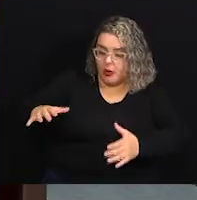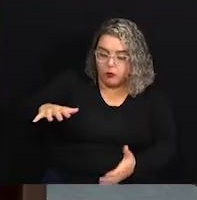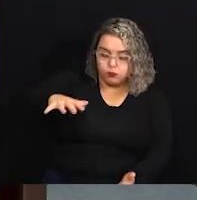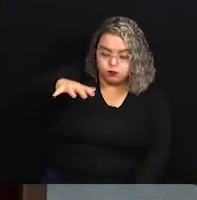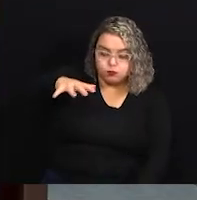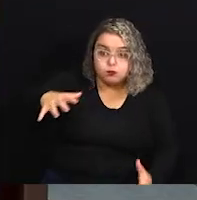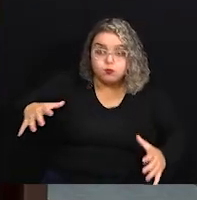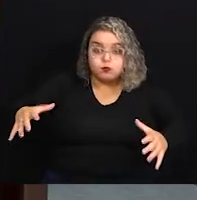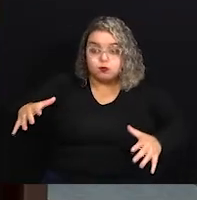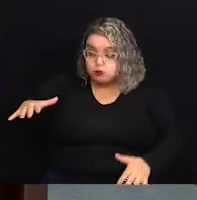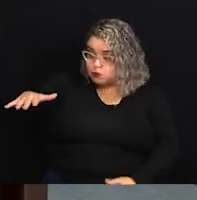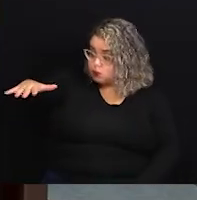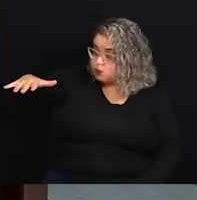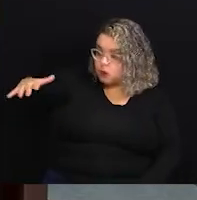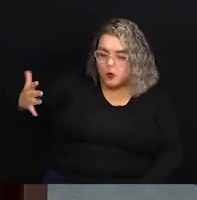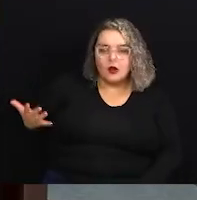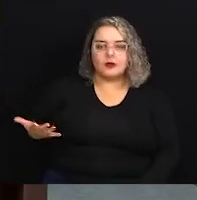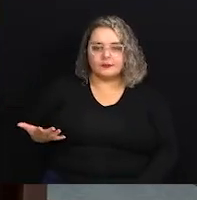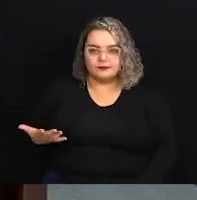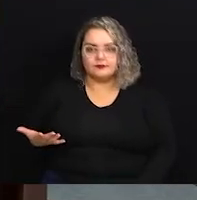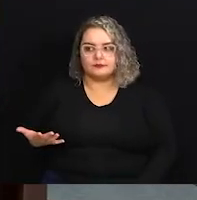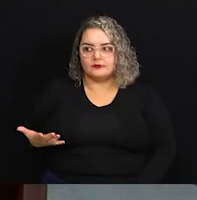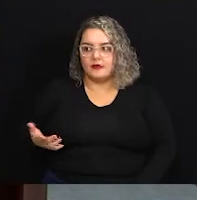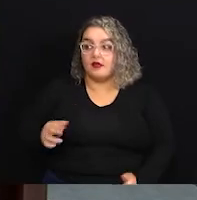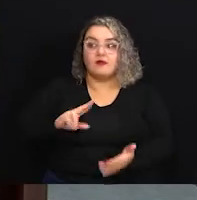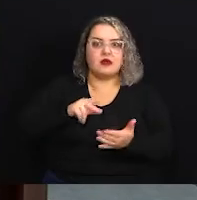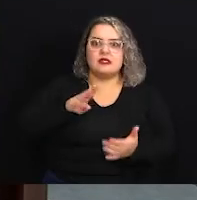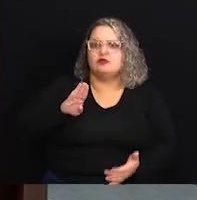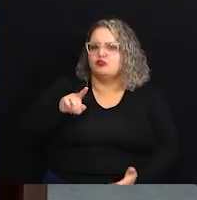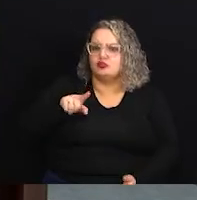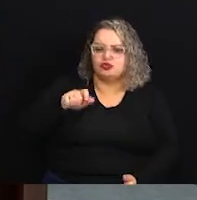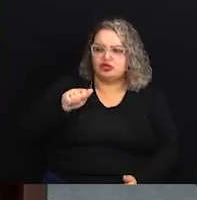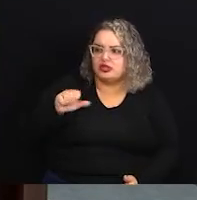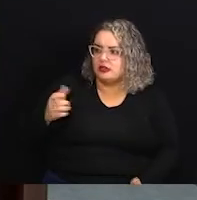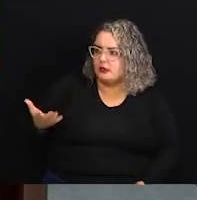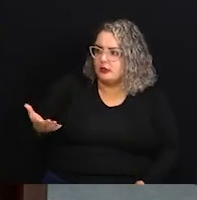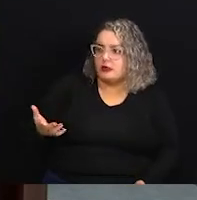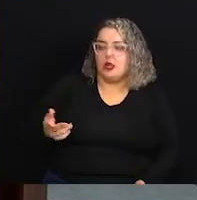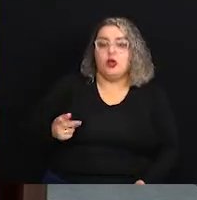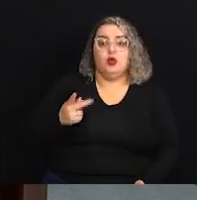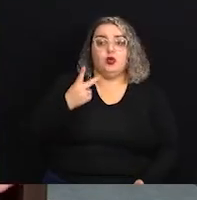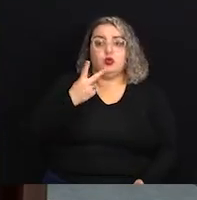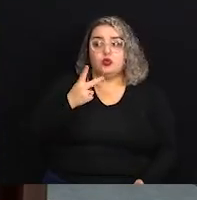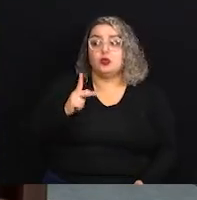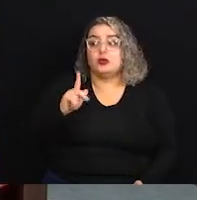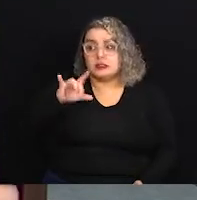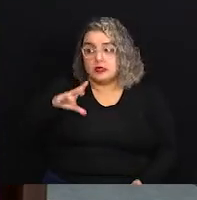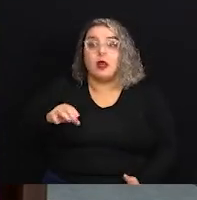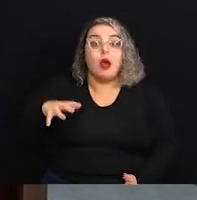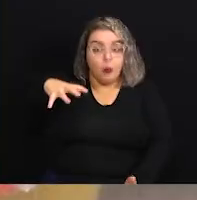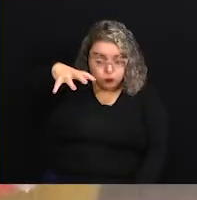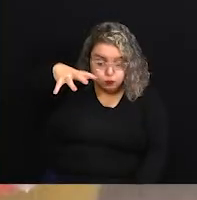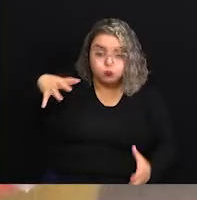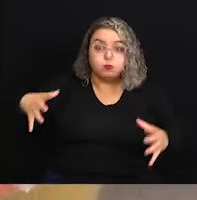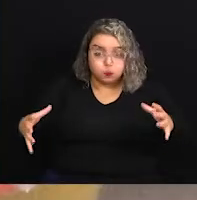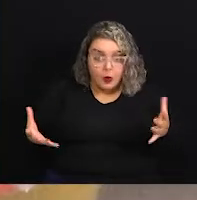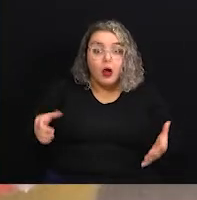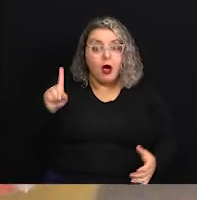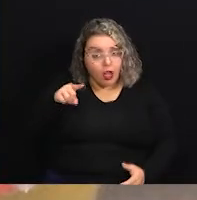desse tamanho. Outra coisa, é muita bucha. Você fala, não, mas poxa, mas 2 quilos de bucha é um pacote desse